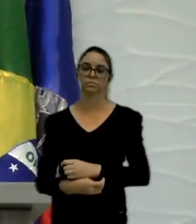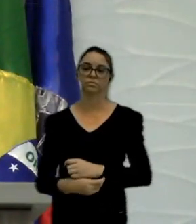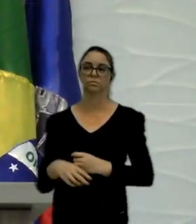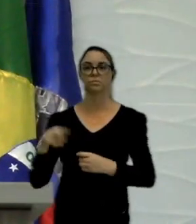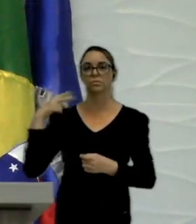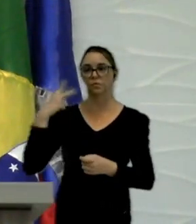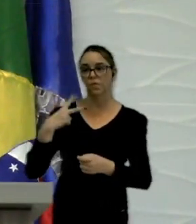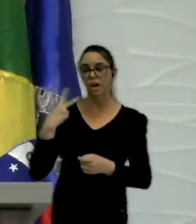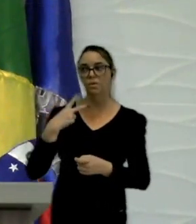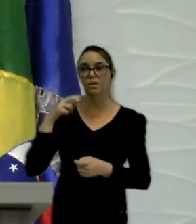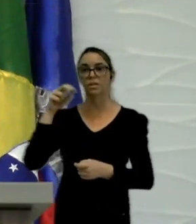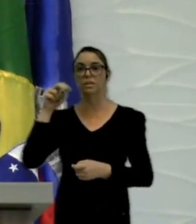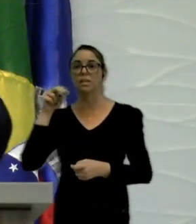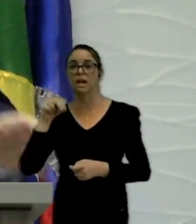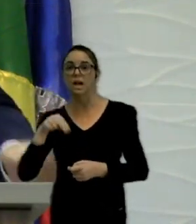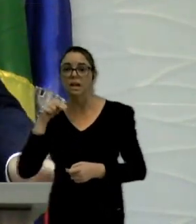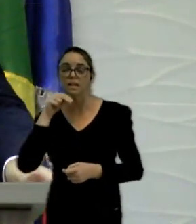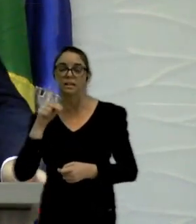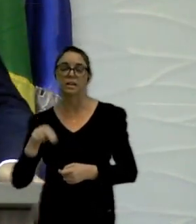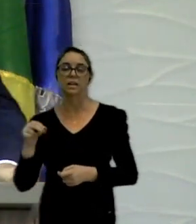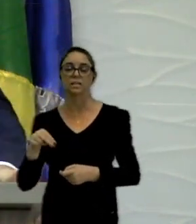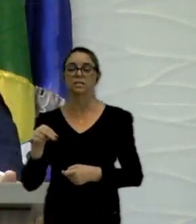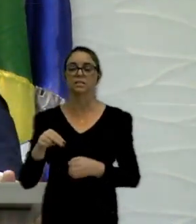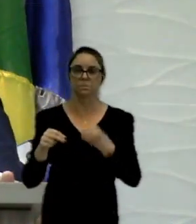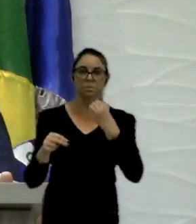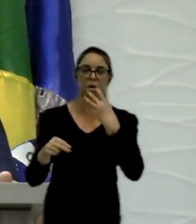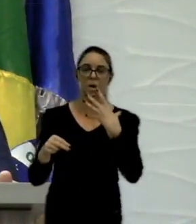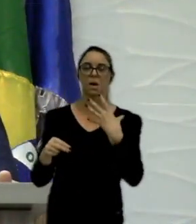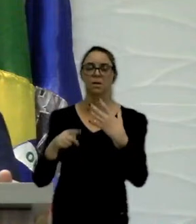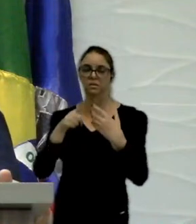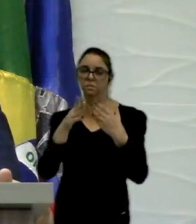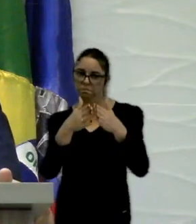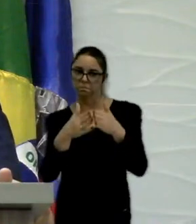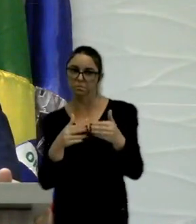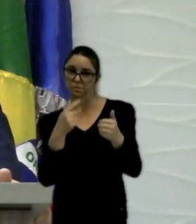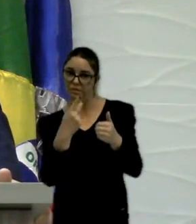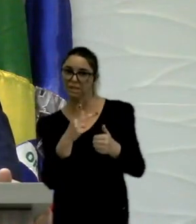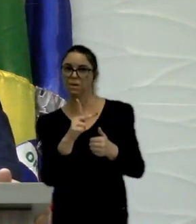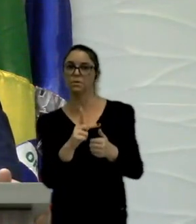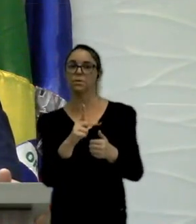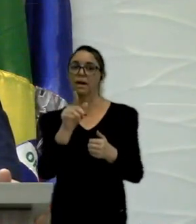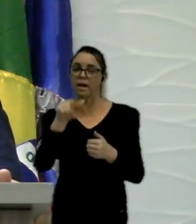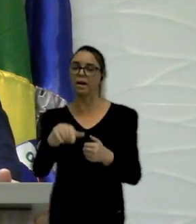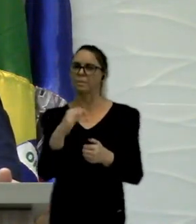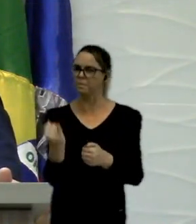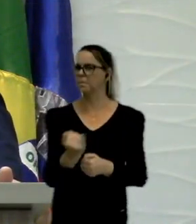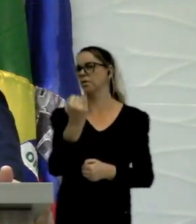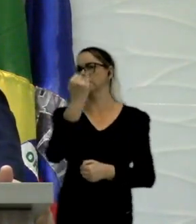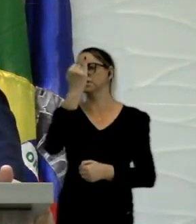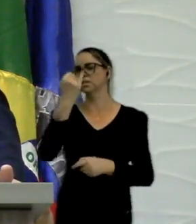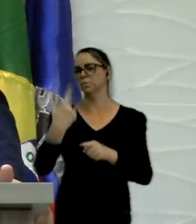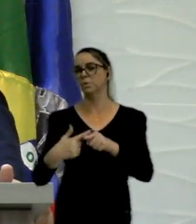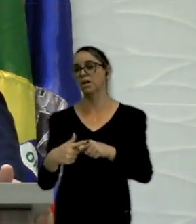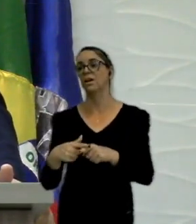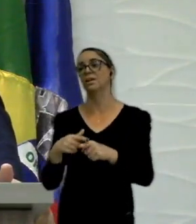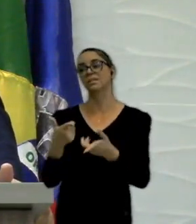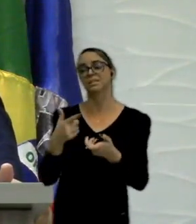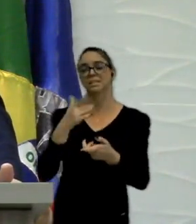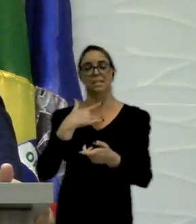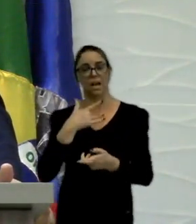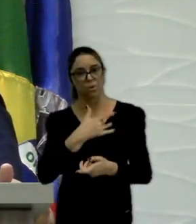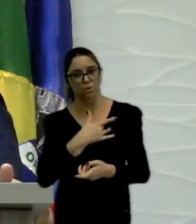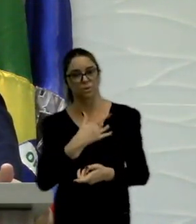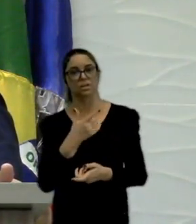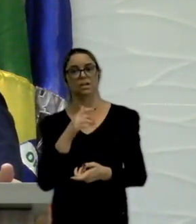Vereadora Neide, de fato seu requerimento é muito importante, a gente necessita dessa ajuda, desse apoio na questão da saúde, na questão